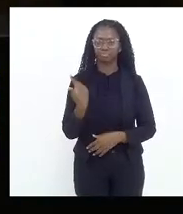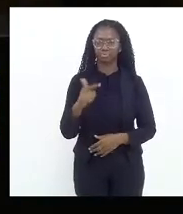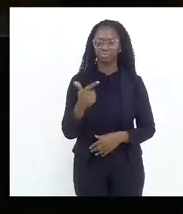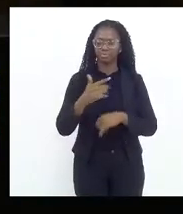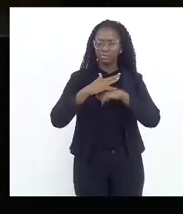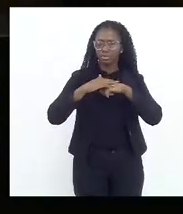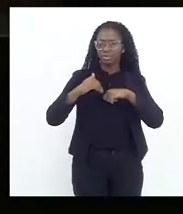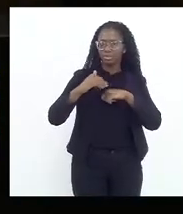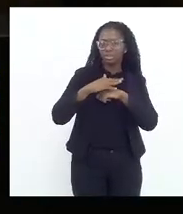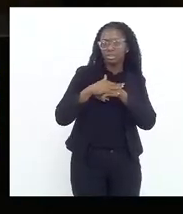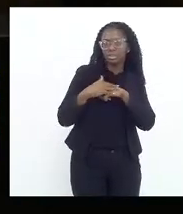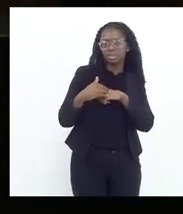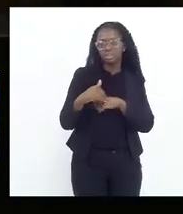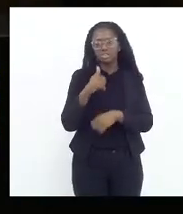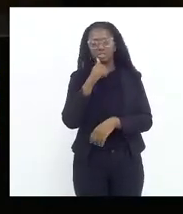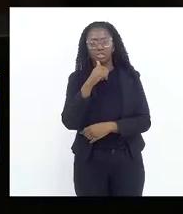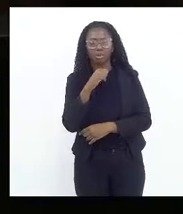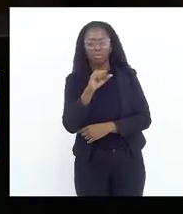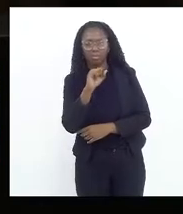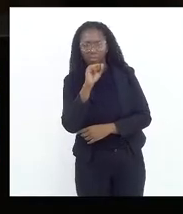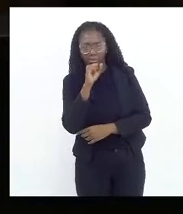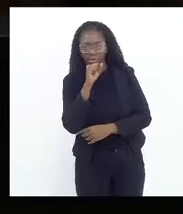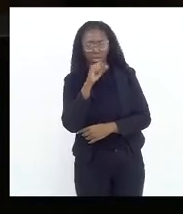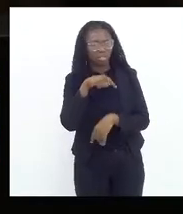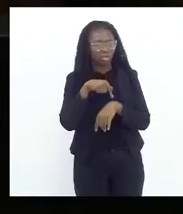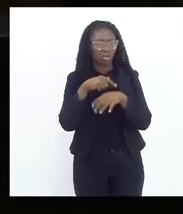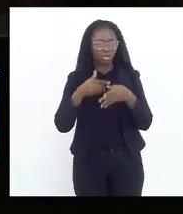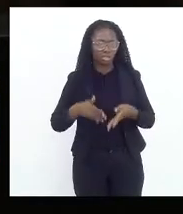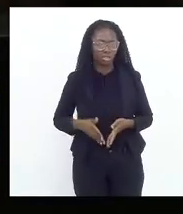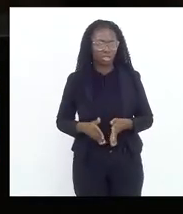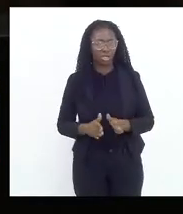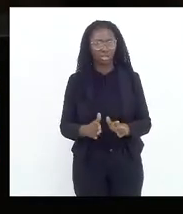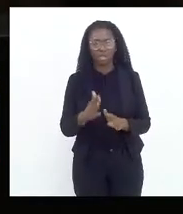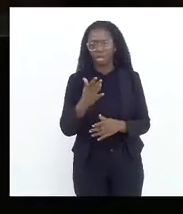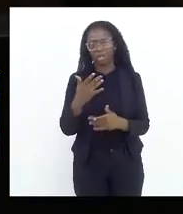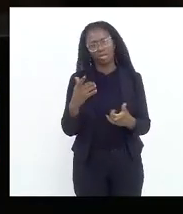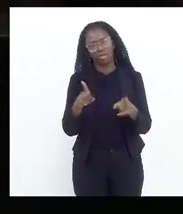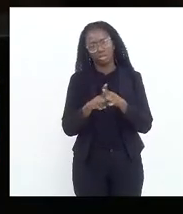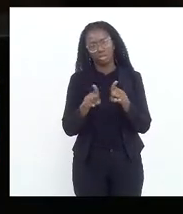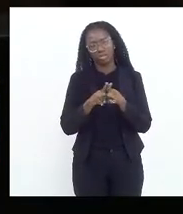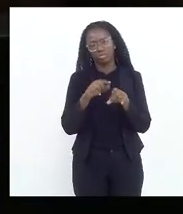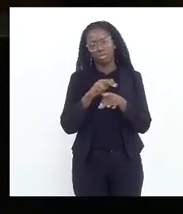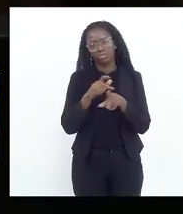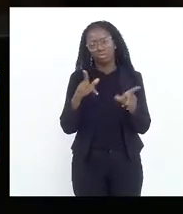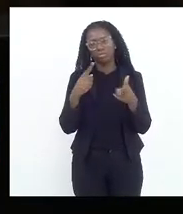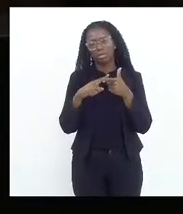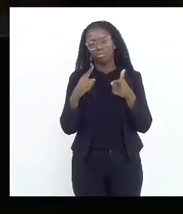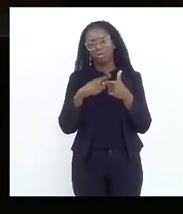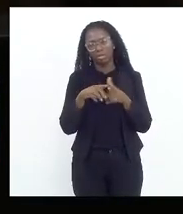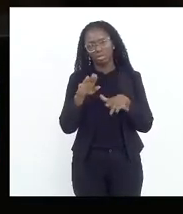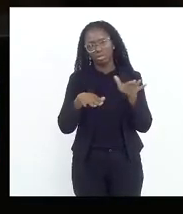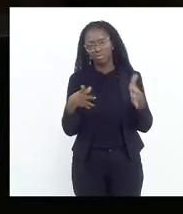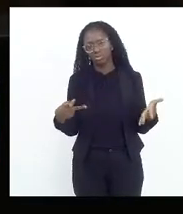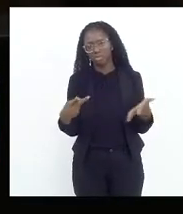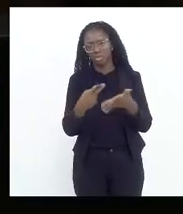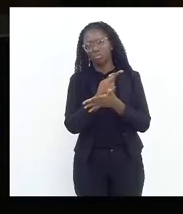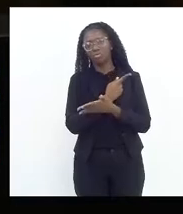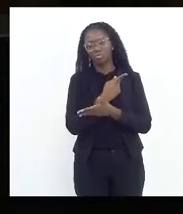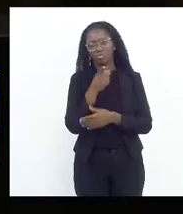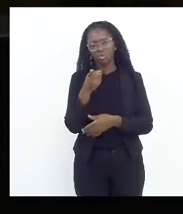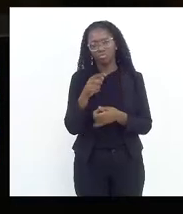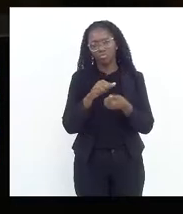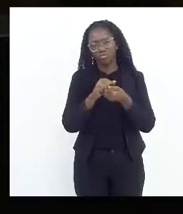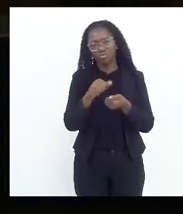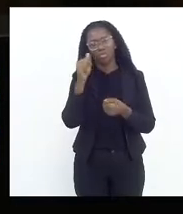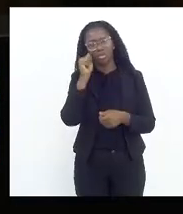acolhimento de uma mãe no momento que nasceu, enfim, diante de diversas adversidades que podem acontecer com essa